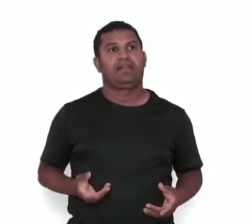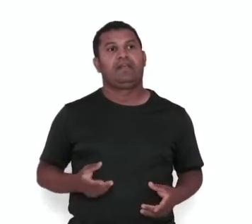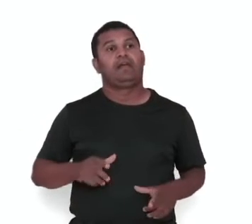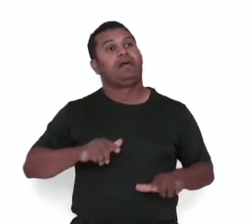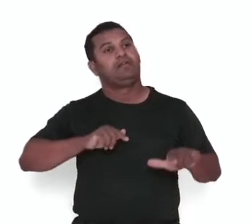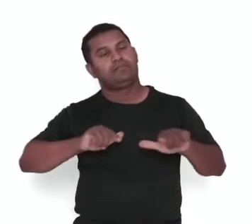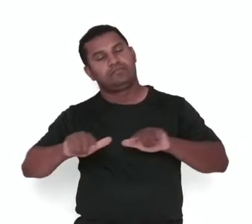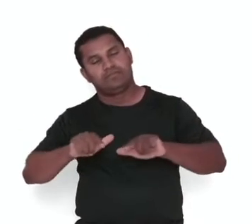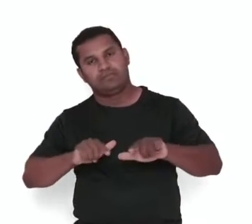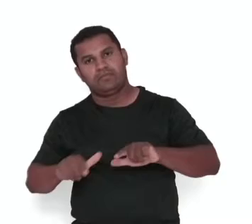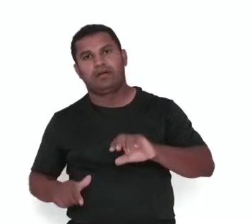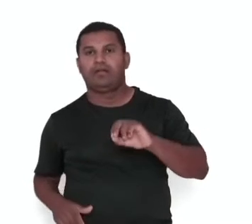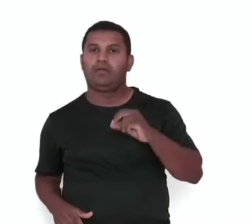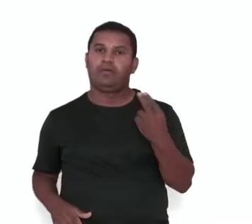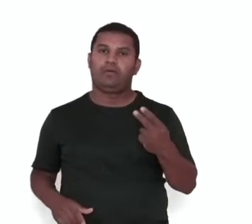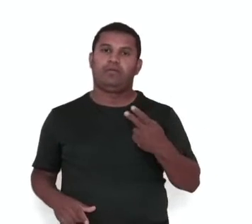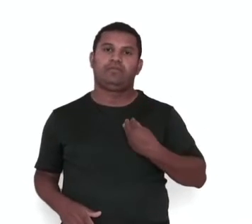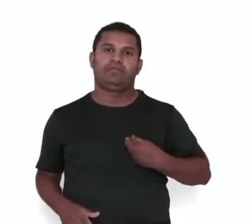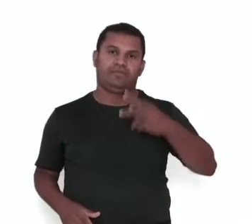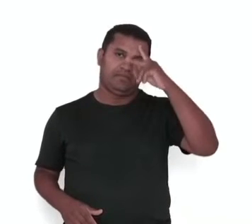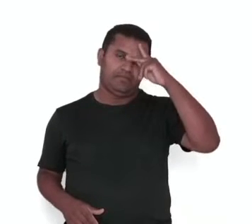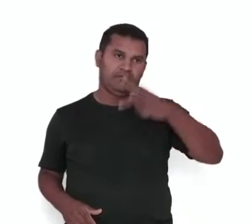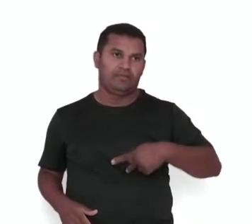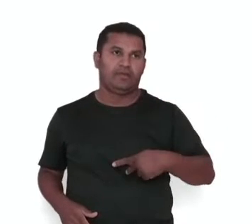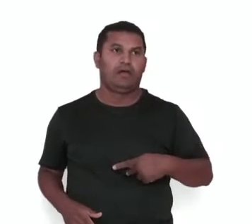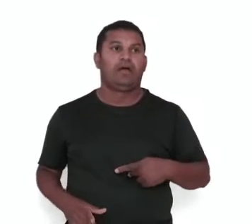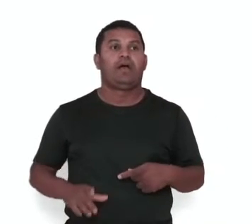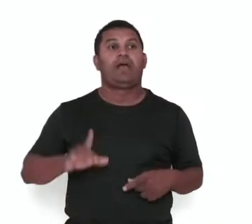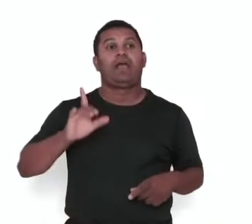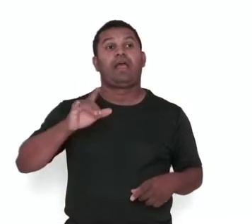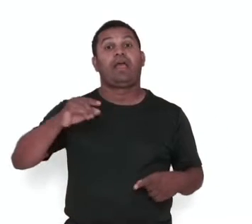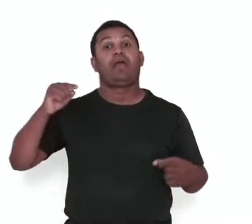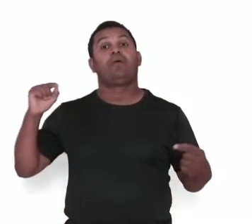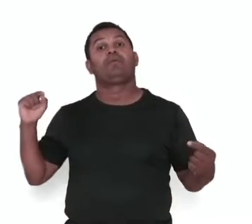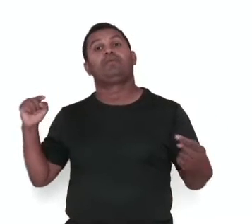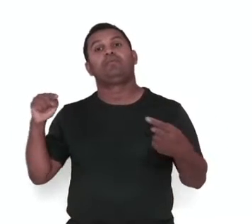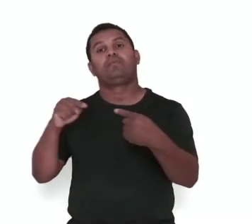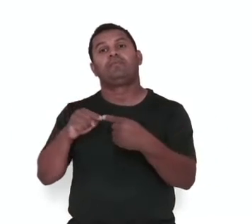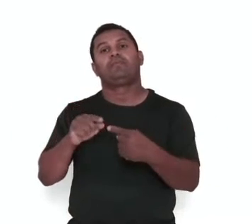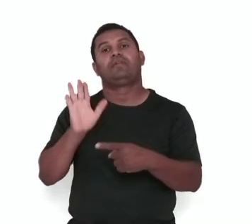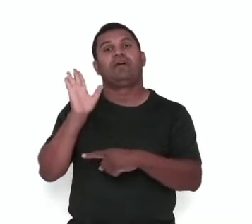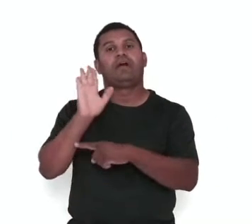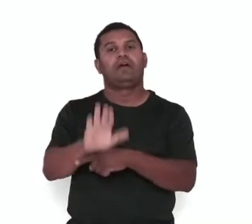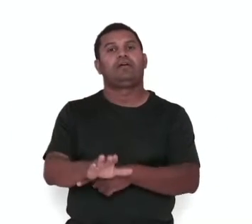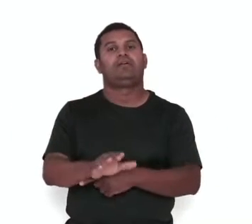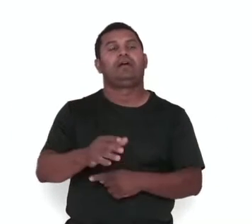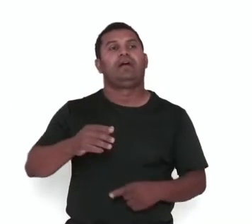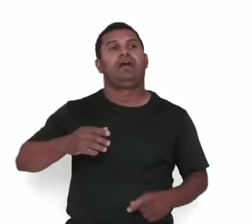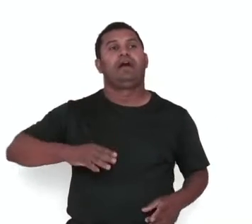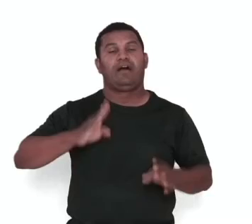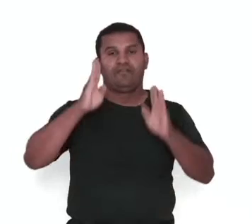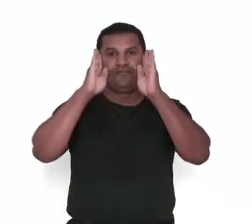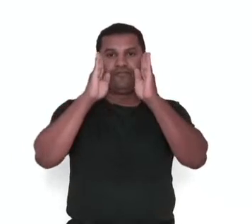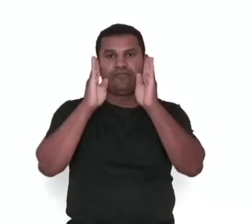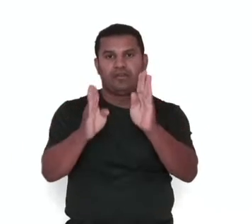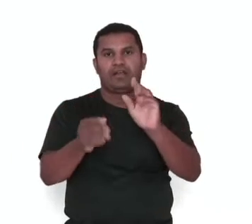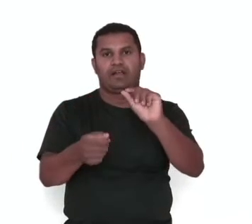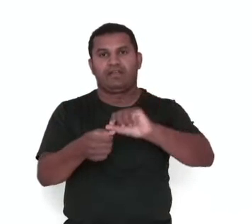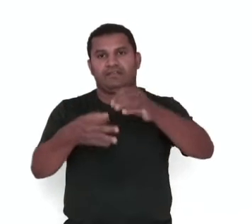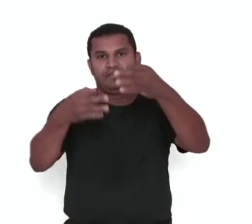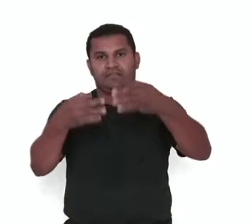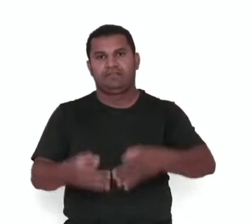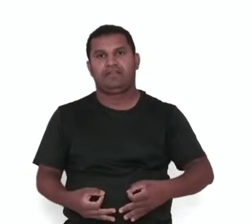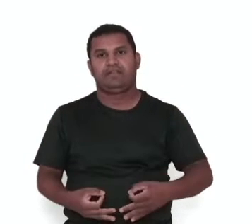ou na vida pessoal. Essa qualidade nos permite focar no que podemos interferir e assumir a responsabilidade por